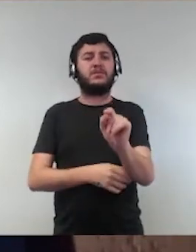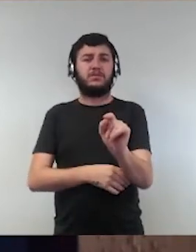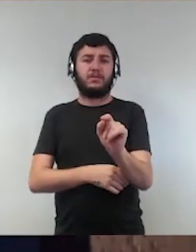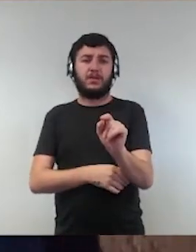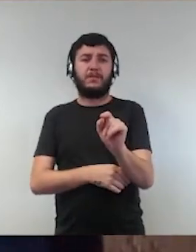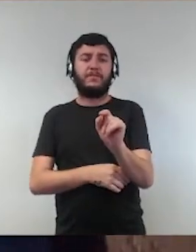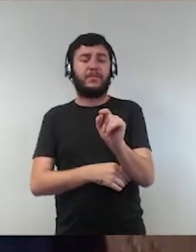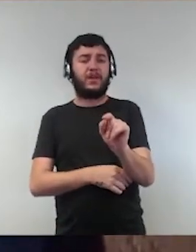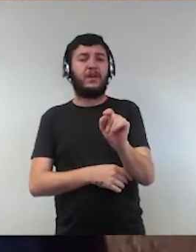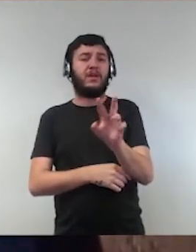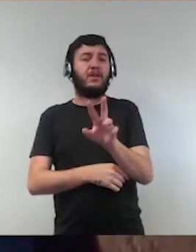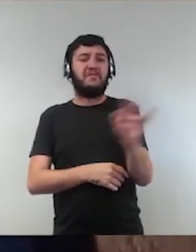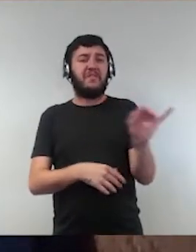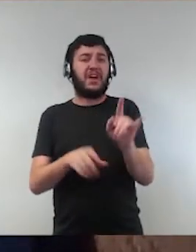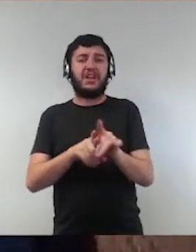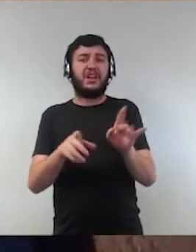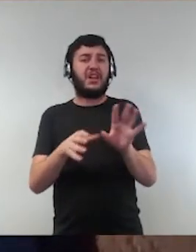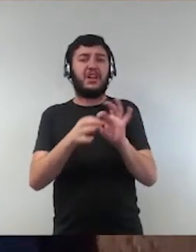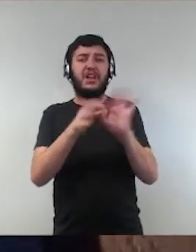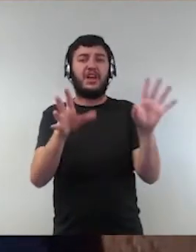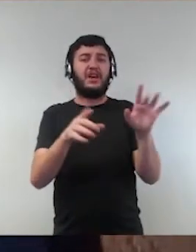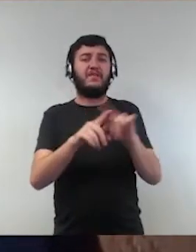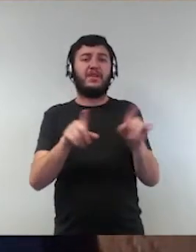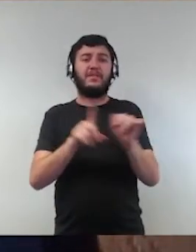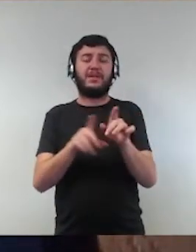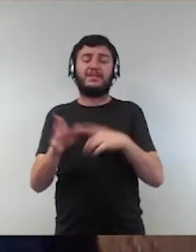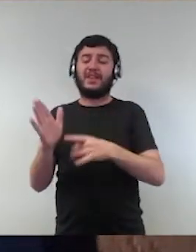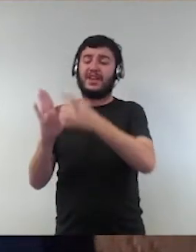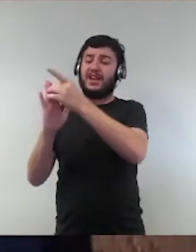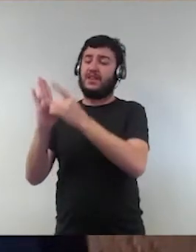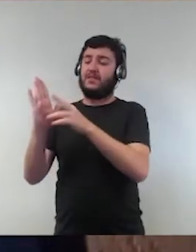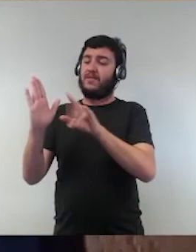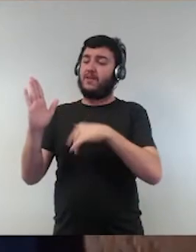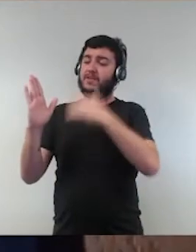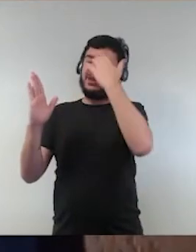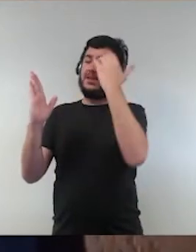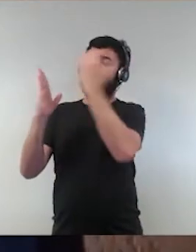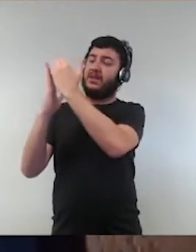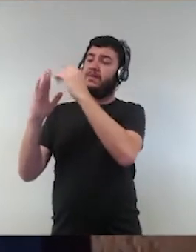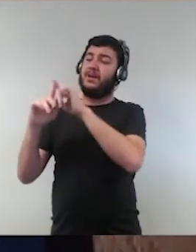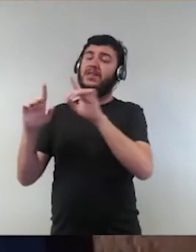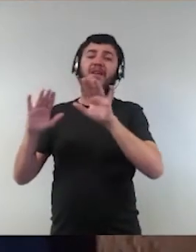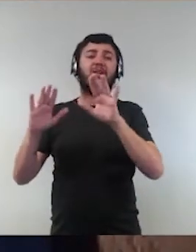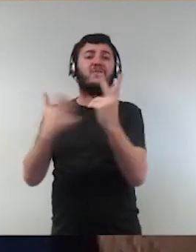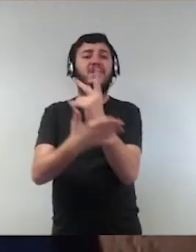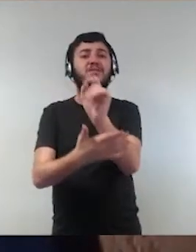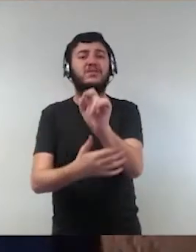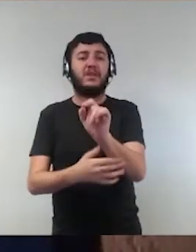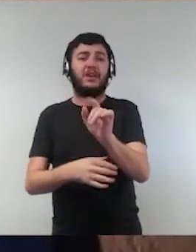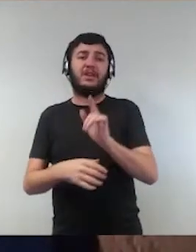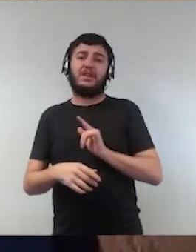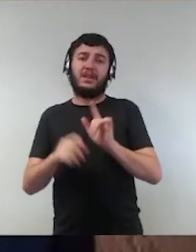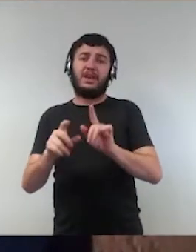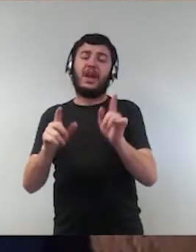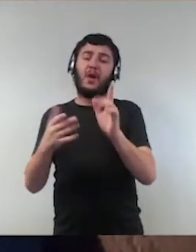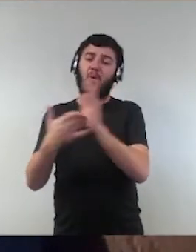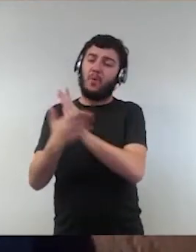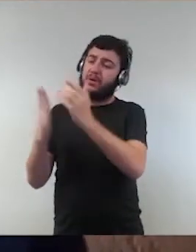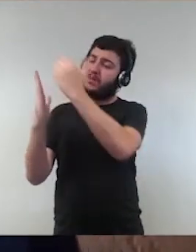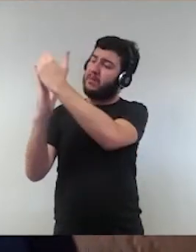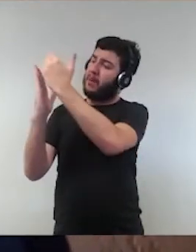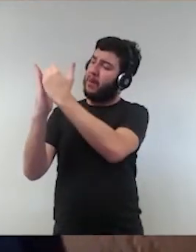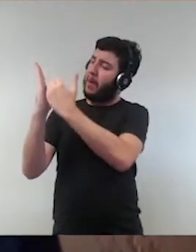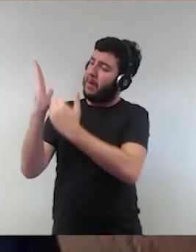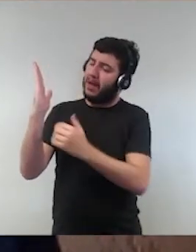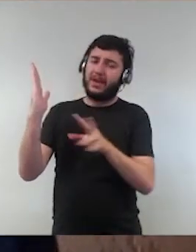colocados à revelia da sistemática do decreto, que, no mínimo, é um elemento que causa uma duplicidade de esforços, uma